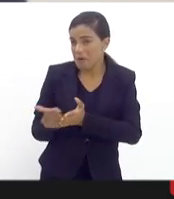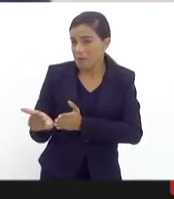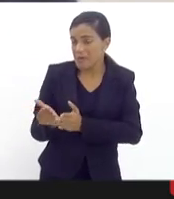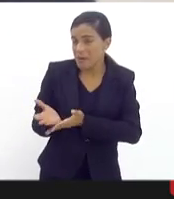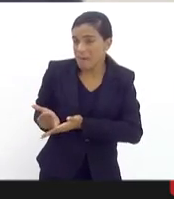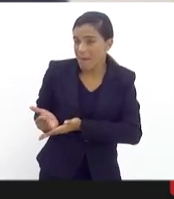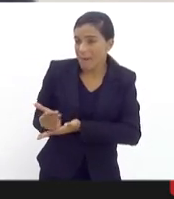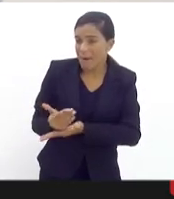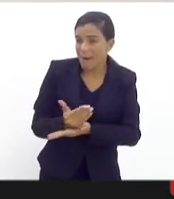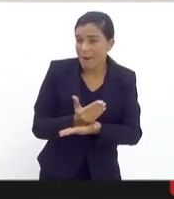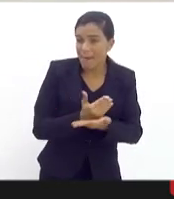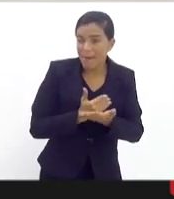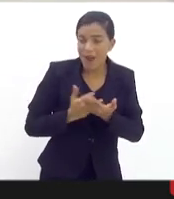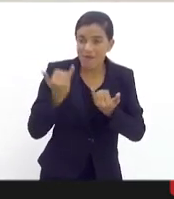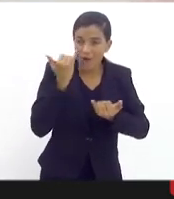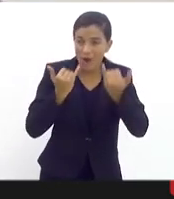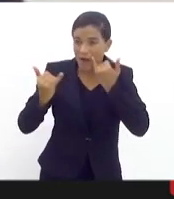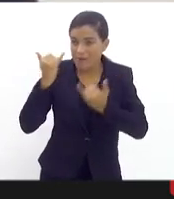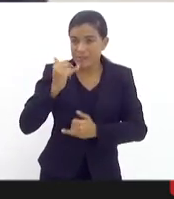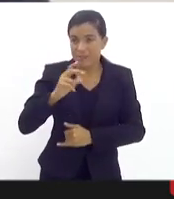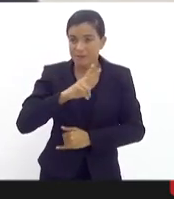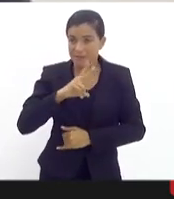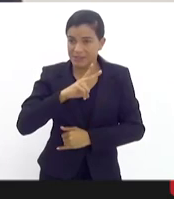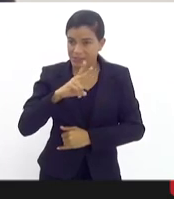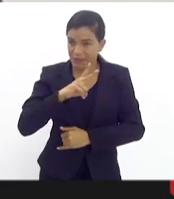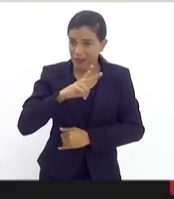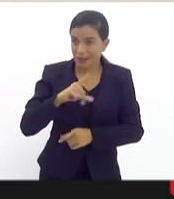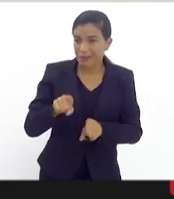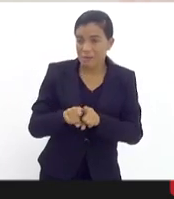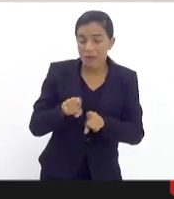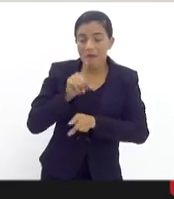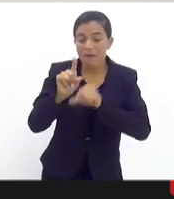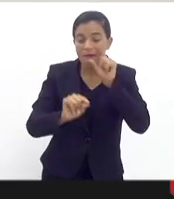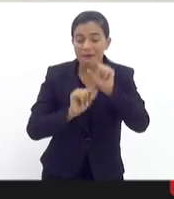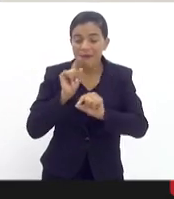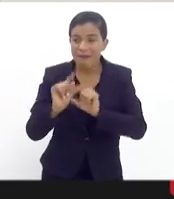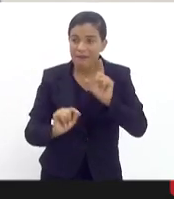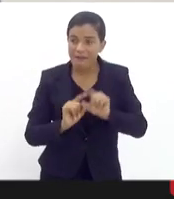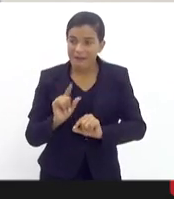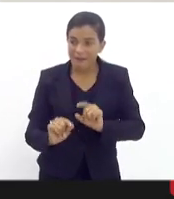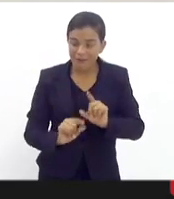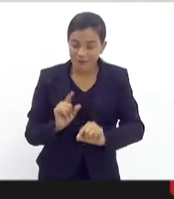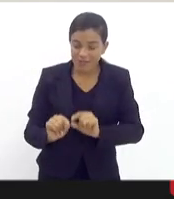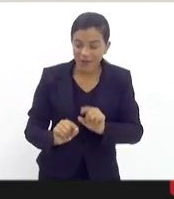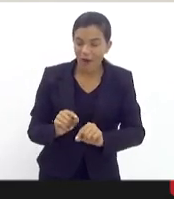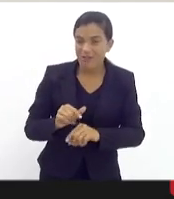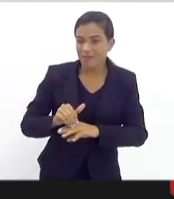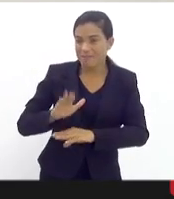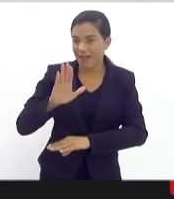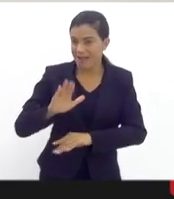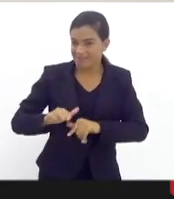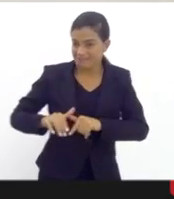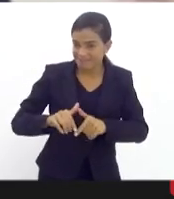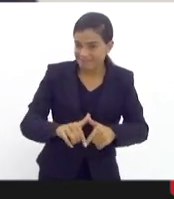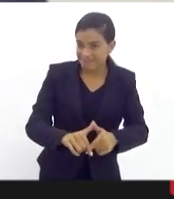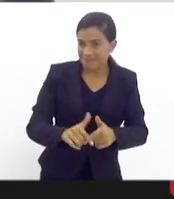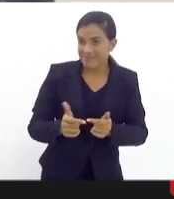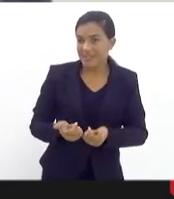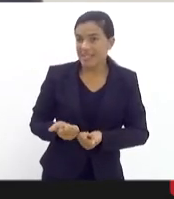coletar os dados pessoais e a partir de cada, né, das suas preferências e daquilo que você se manifesta e mais engaja, você